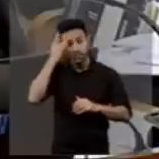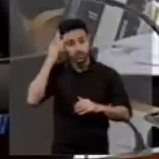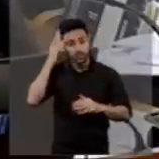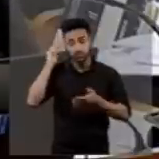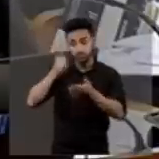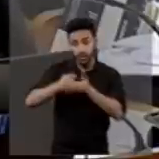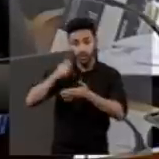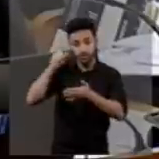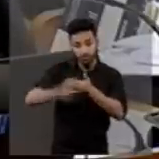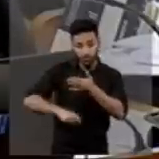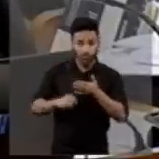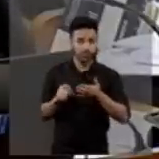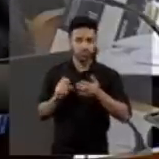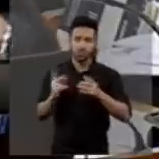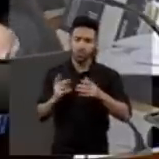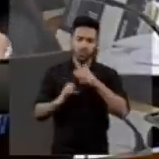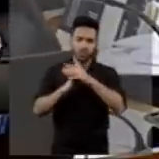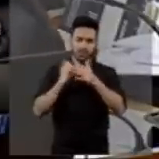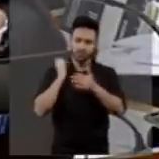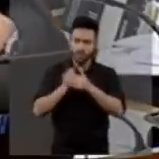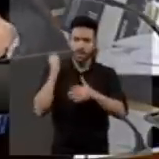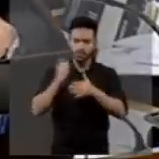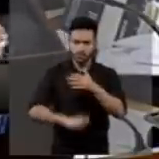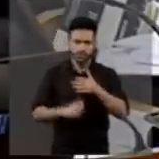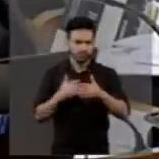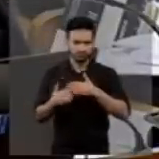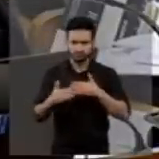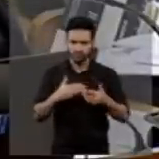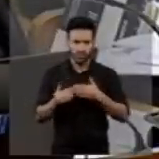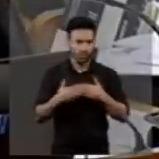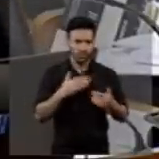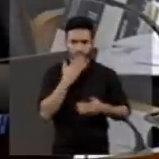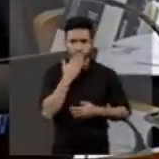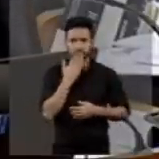qualquer ramo de tributação, de atividade, qualquer